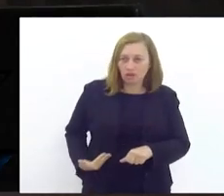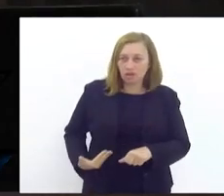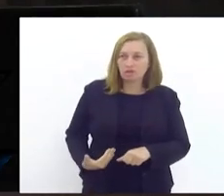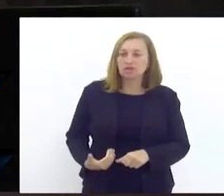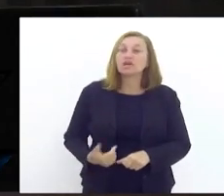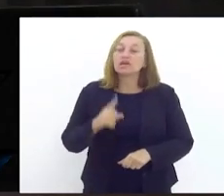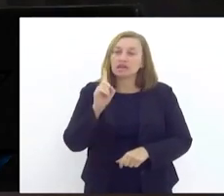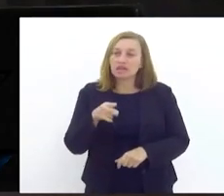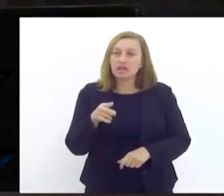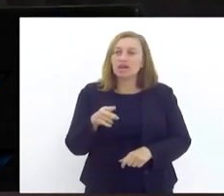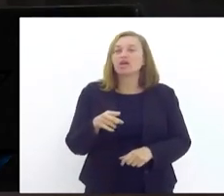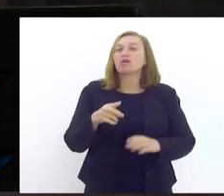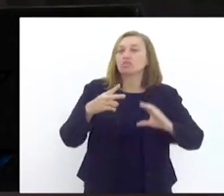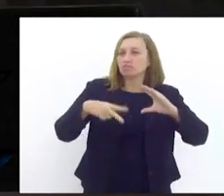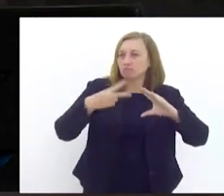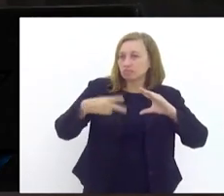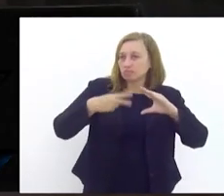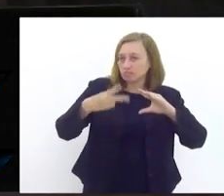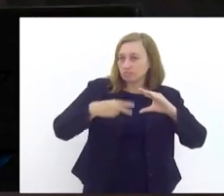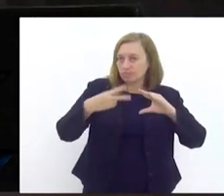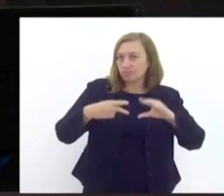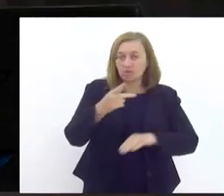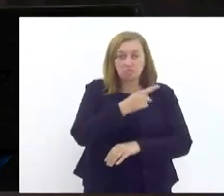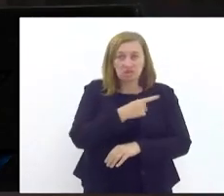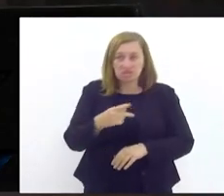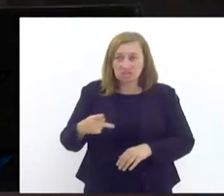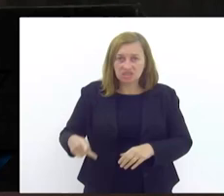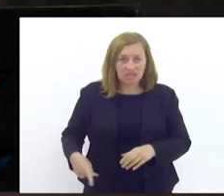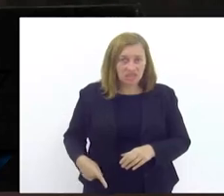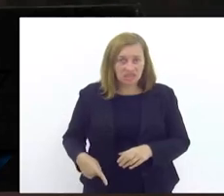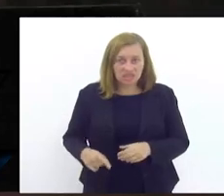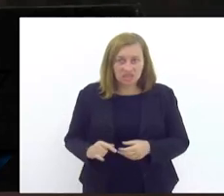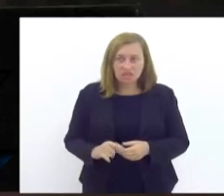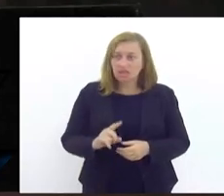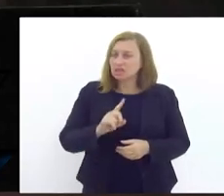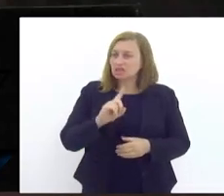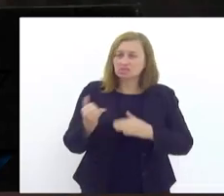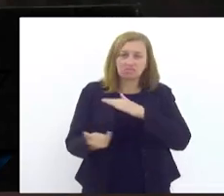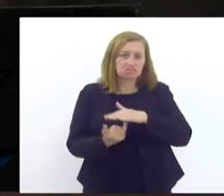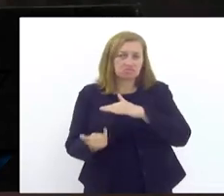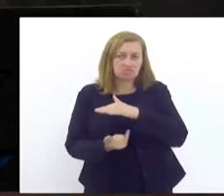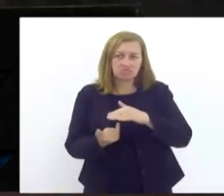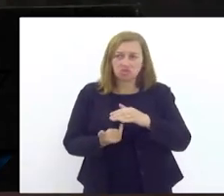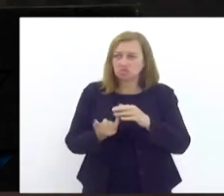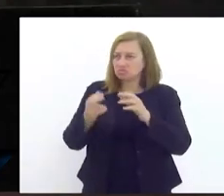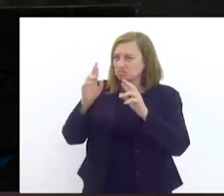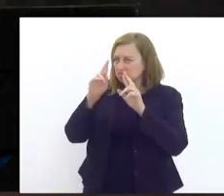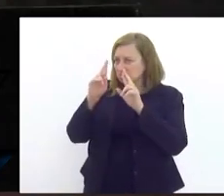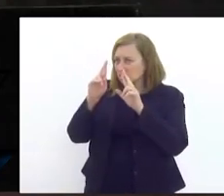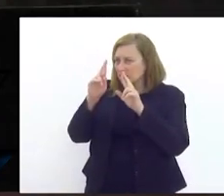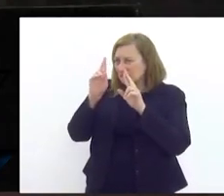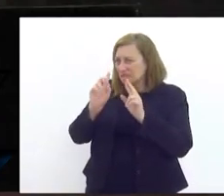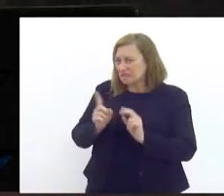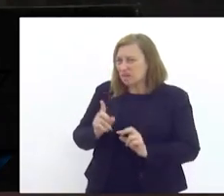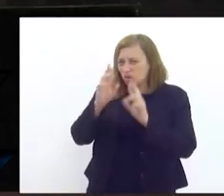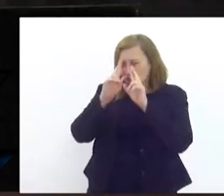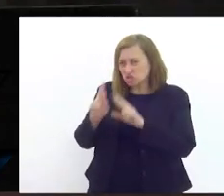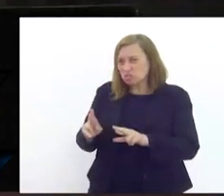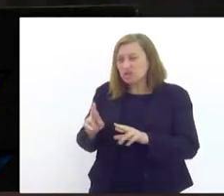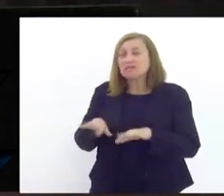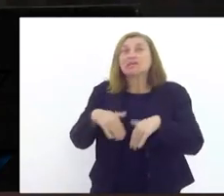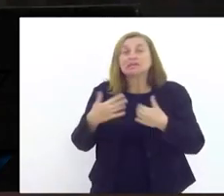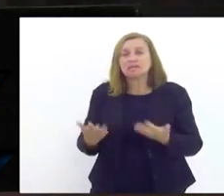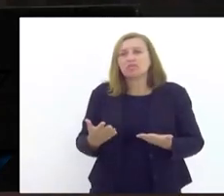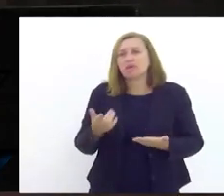da Câmara Municipal do Rio de Janeiro ele não respeita as instituições pois bem para não me alongar